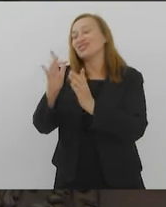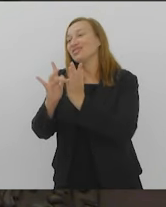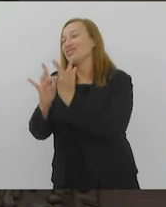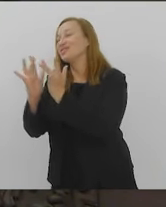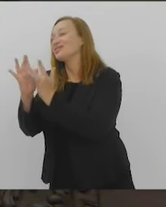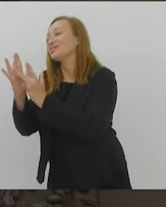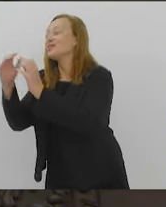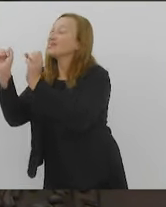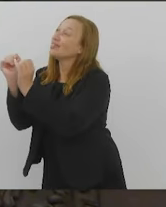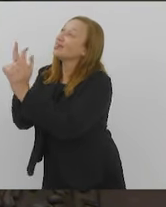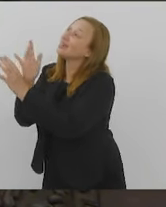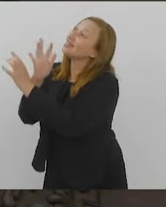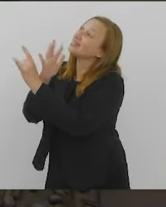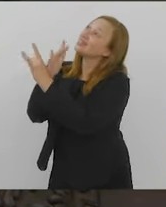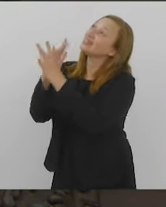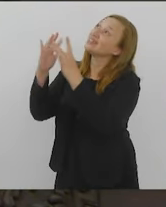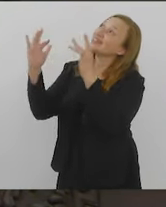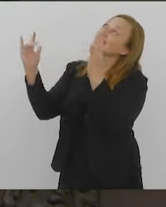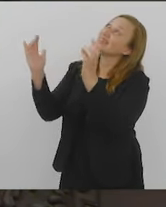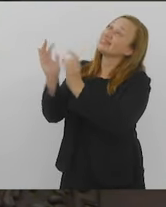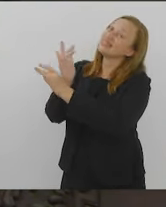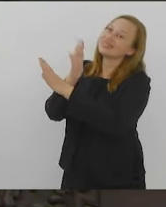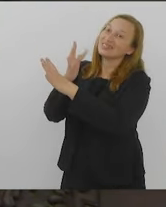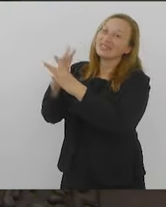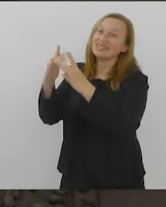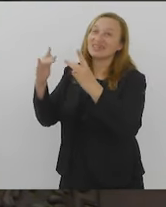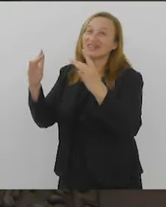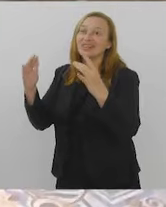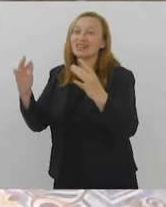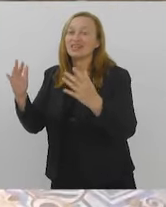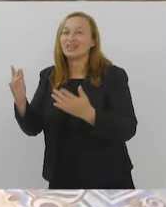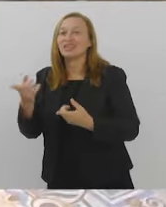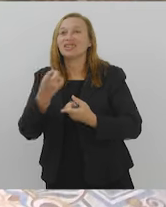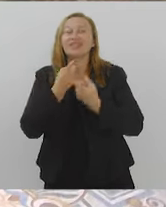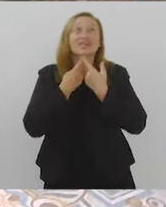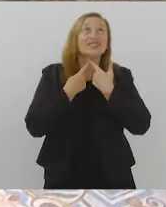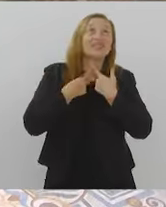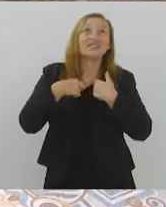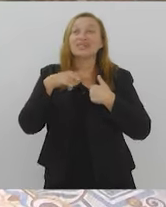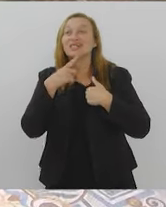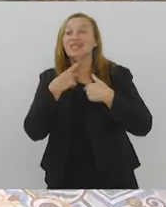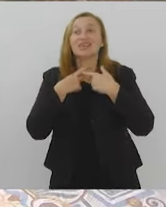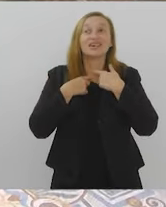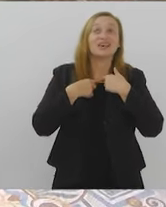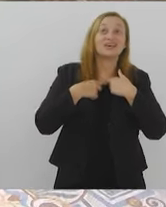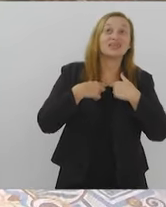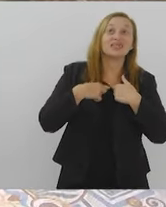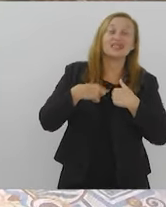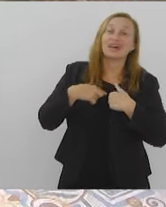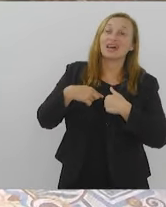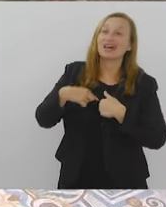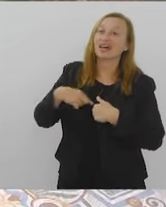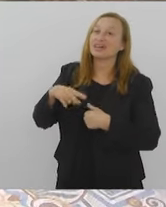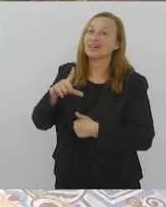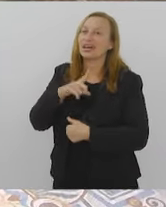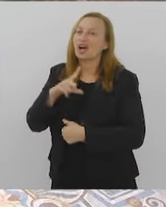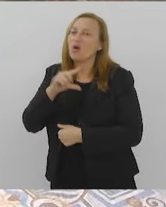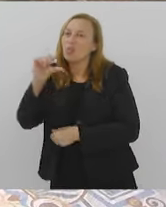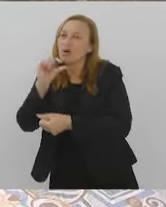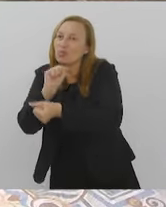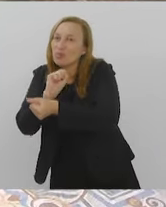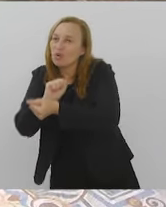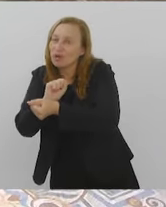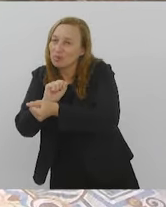gloriosa, e quem deseja a mesma será. Pare um pouquinho por causa do meu